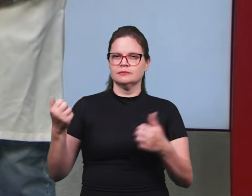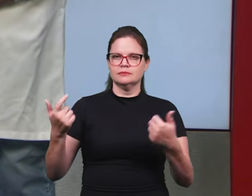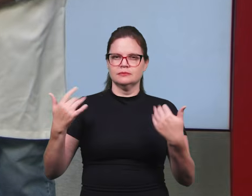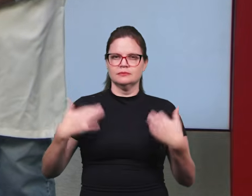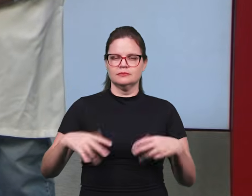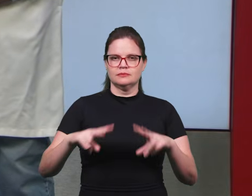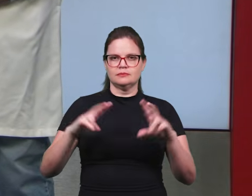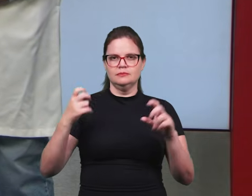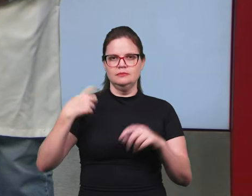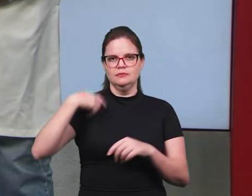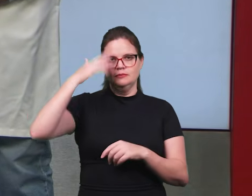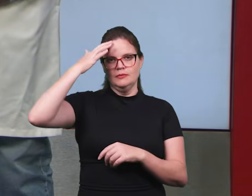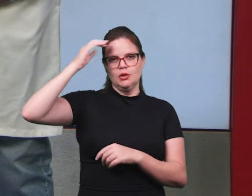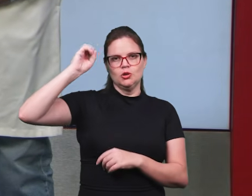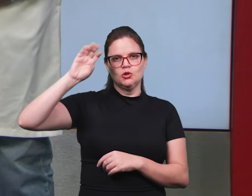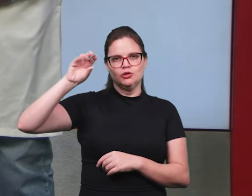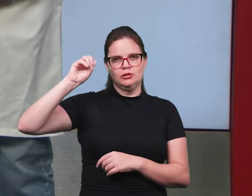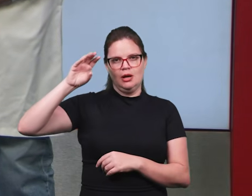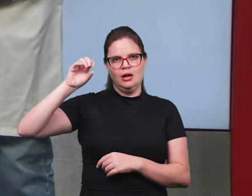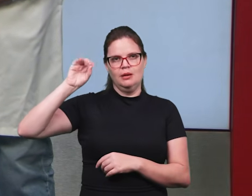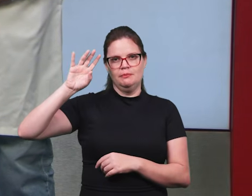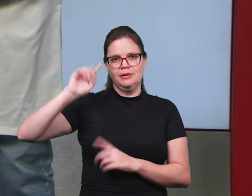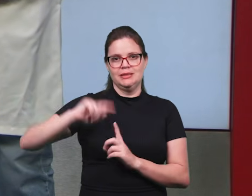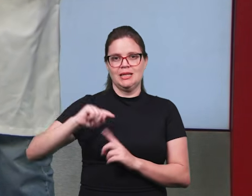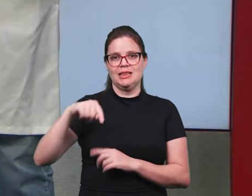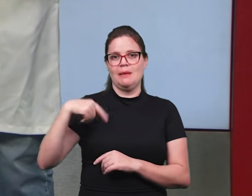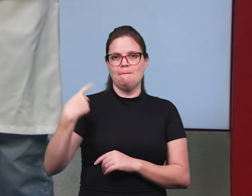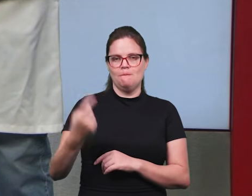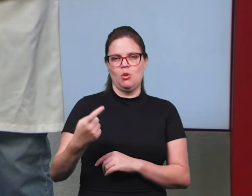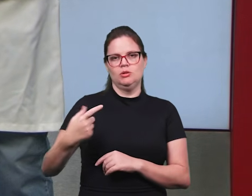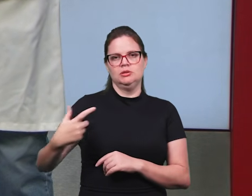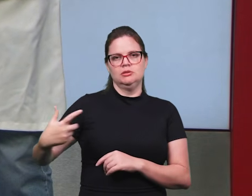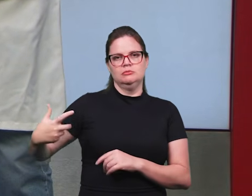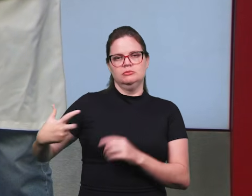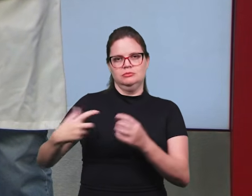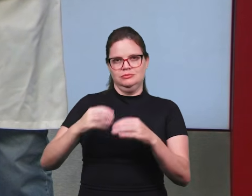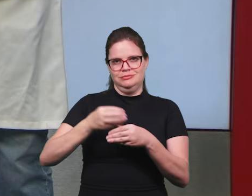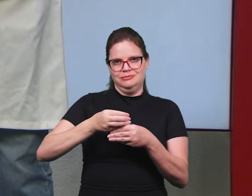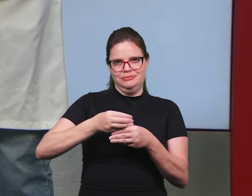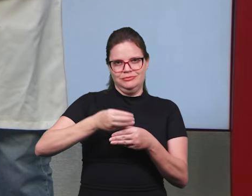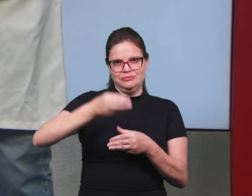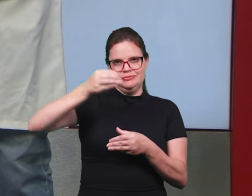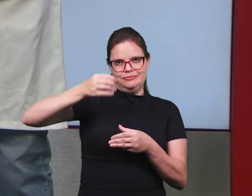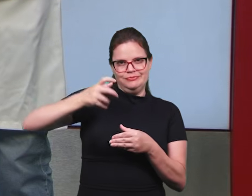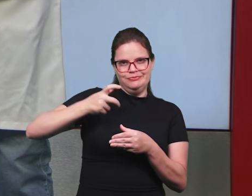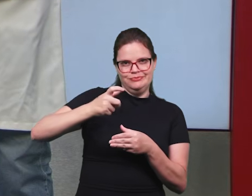dor de cabeça, né, a cefaleia pós-RAC, né? Hoje,